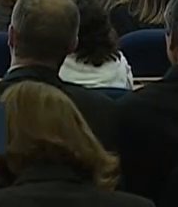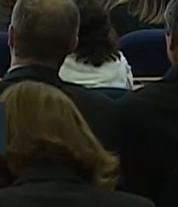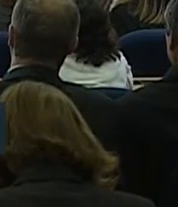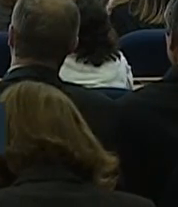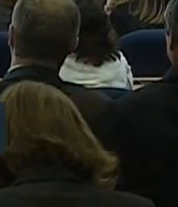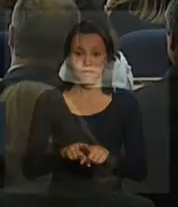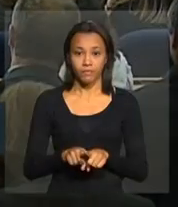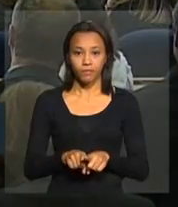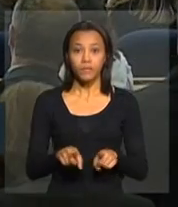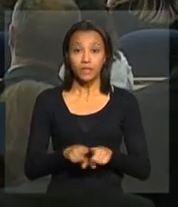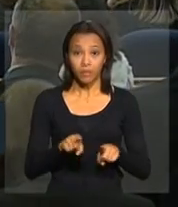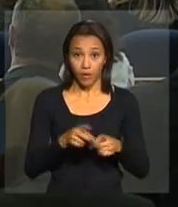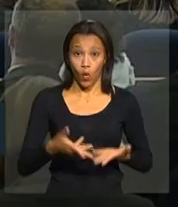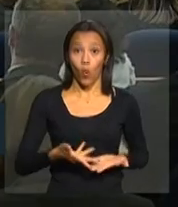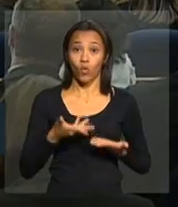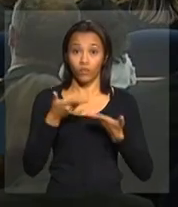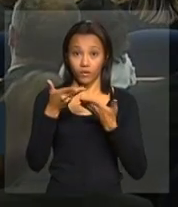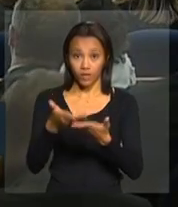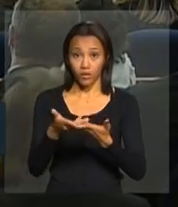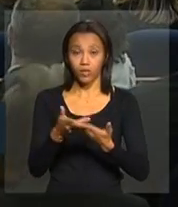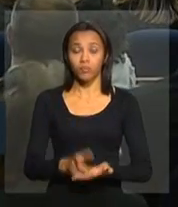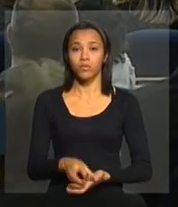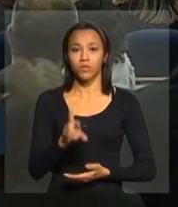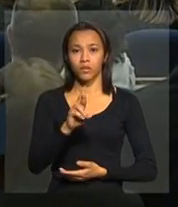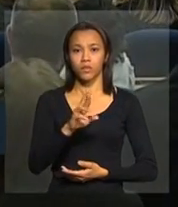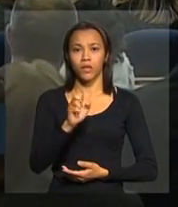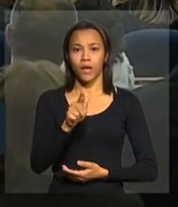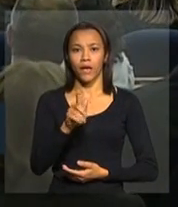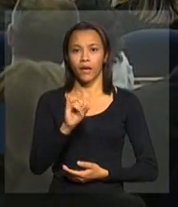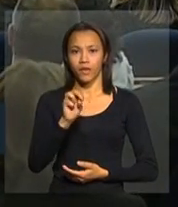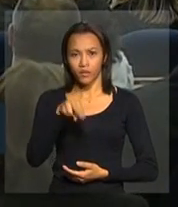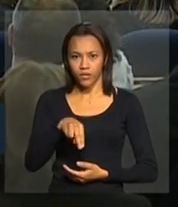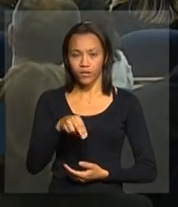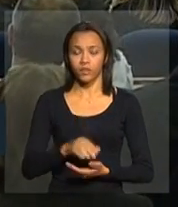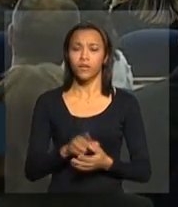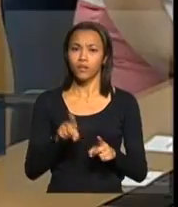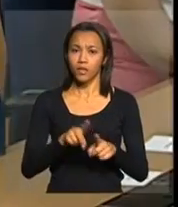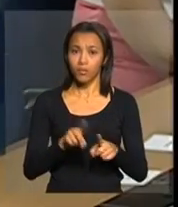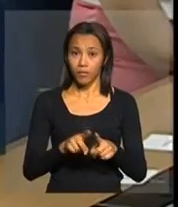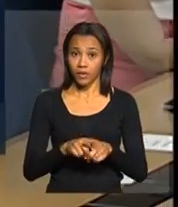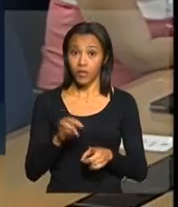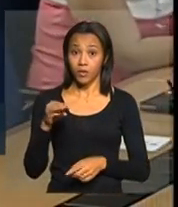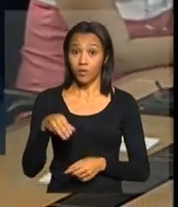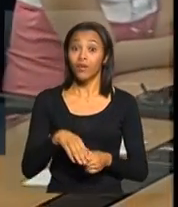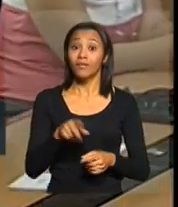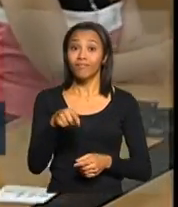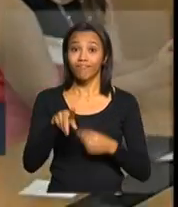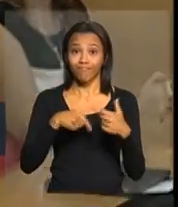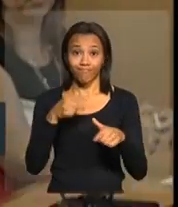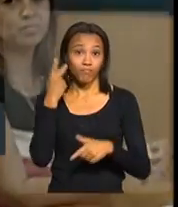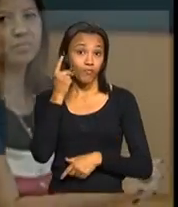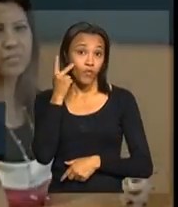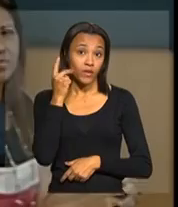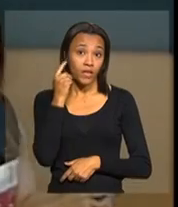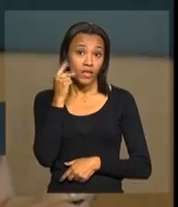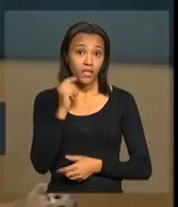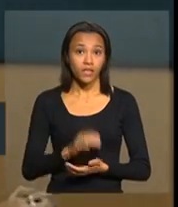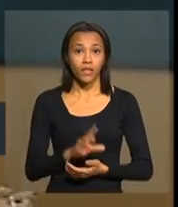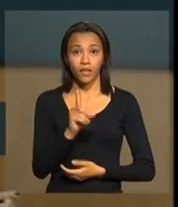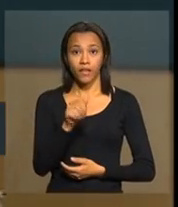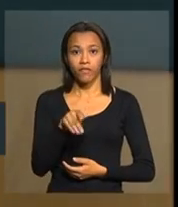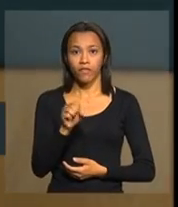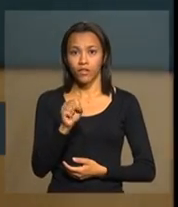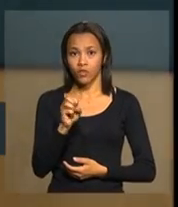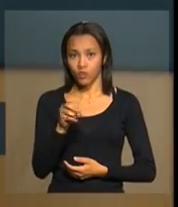Convidamos também o senhor Regis Gonçalves Pinheiro, defensor público do Estado do Ceará, papel fundamental